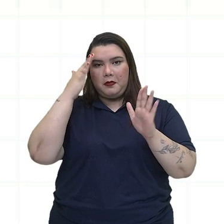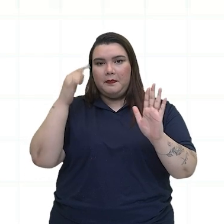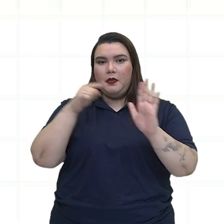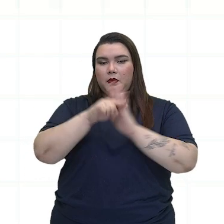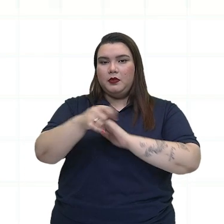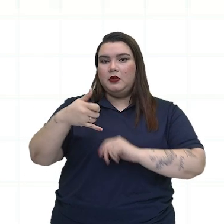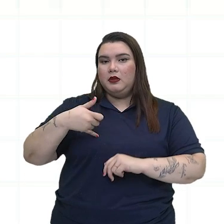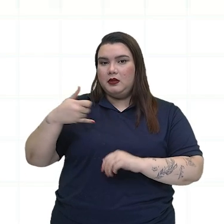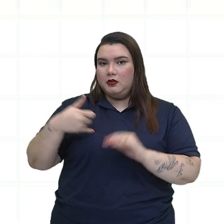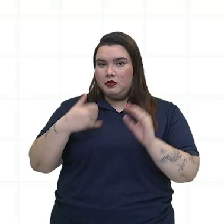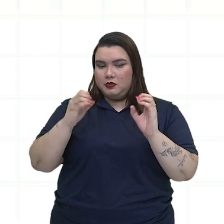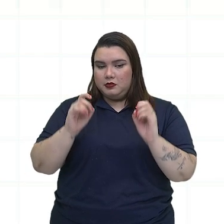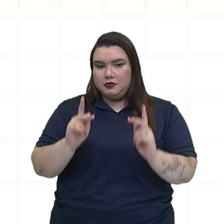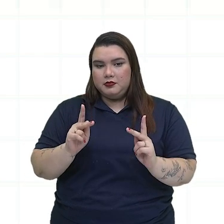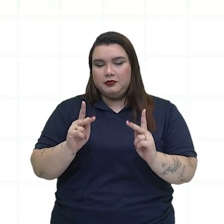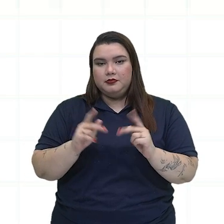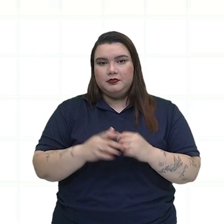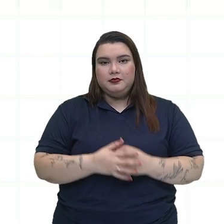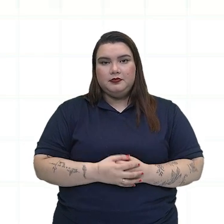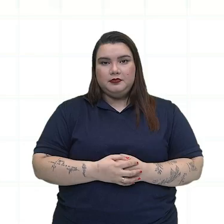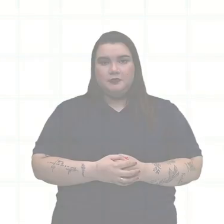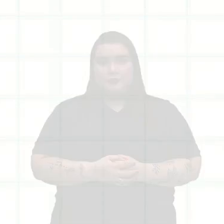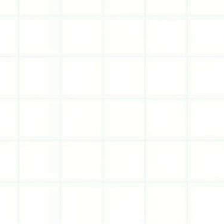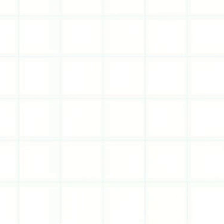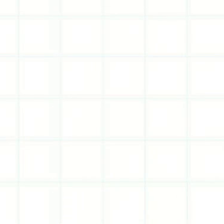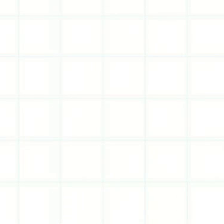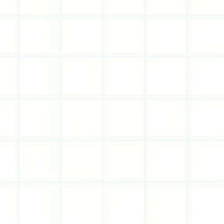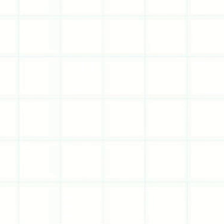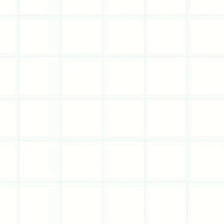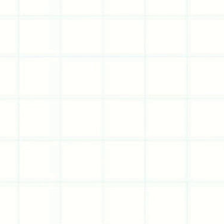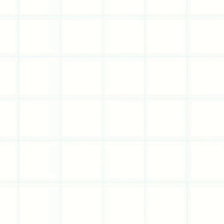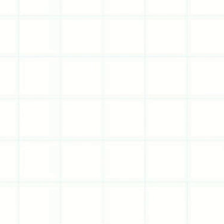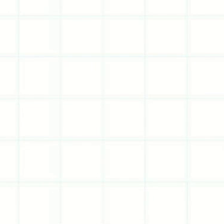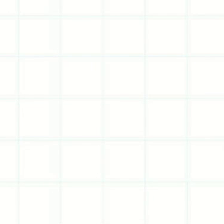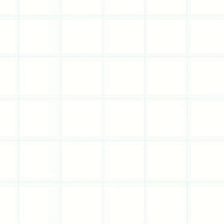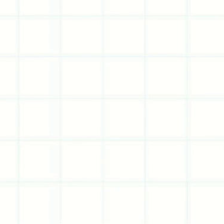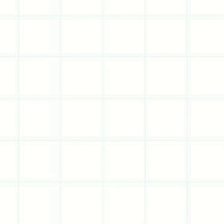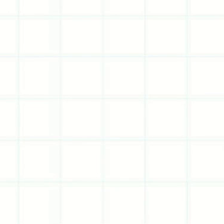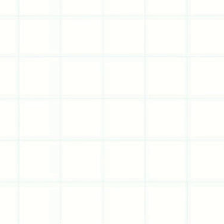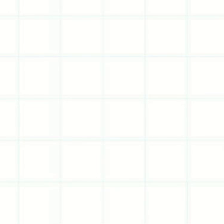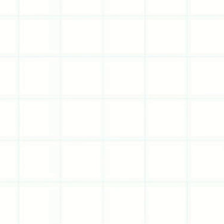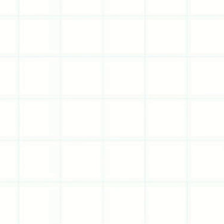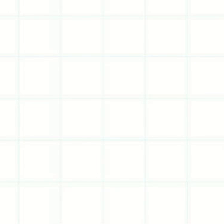perguntando a idade, né? Então, você pode responder assim, ó, I'm